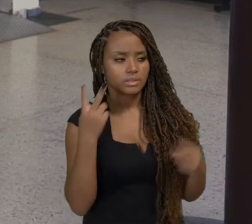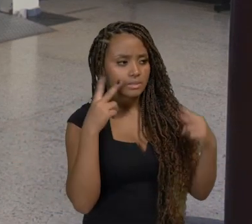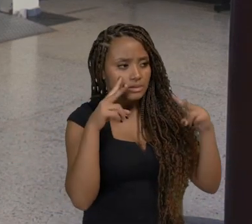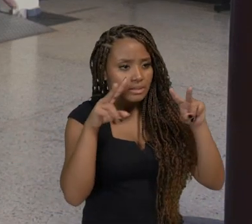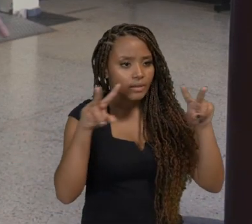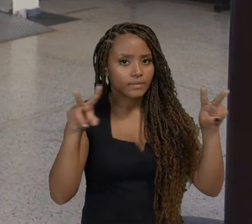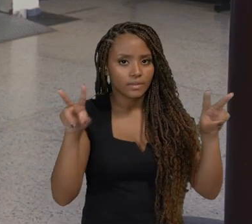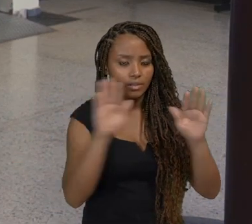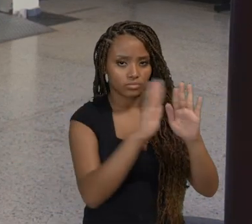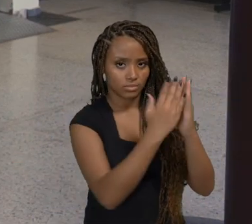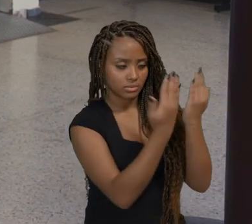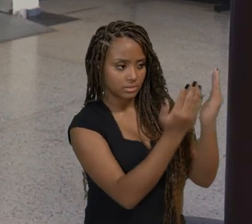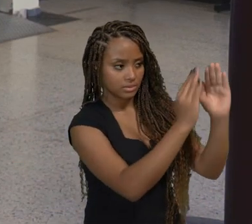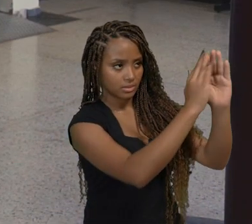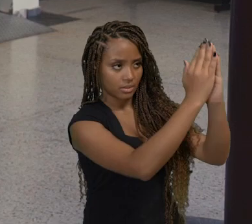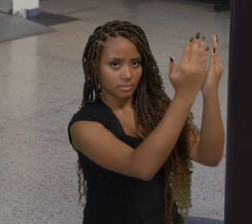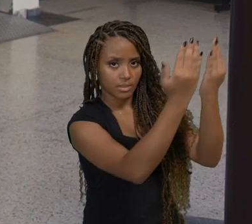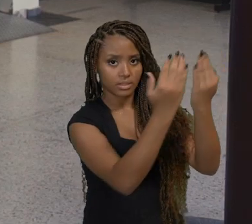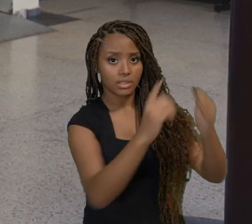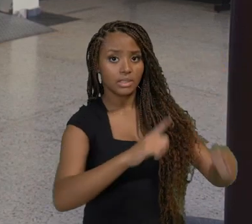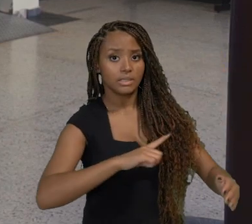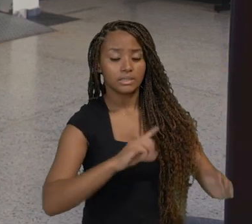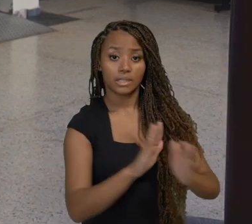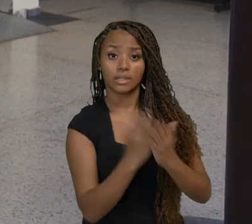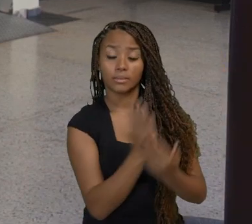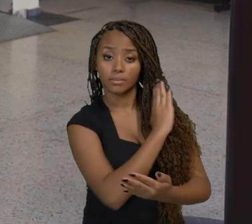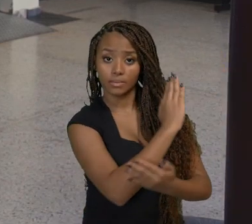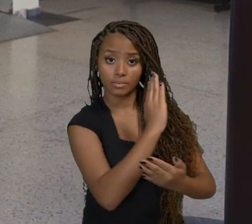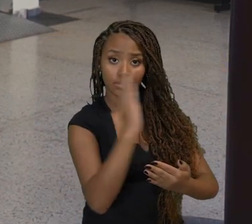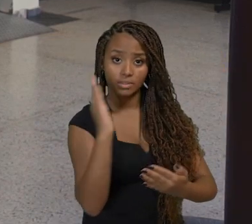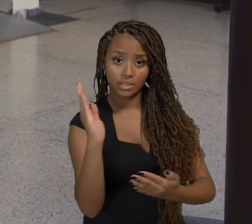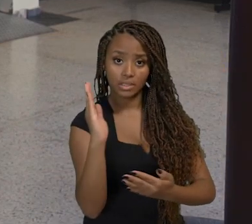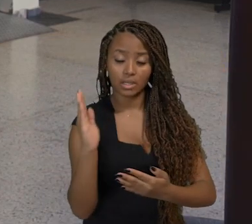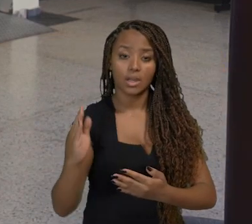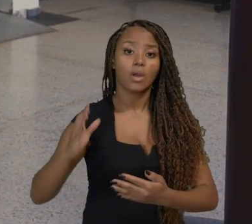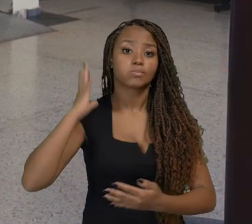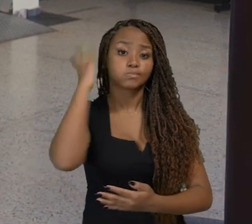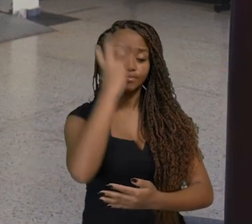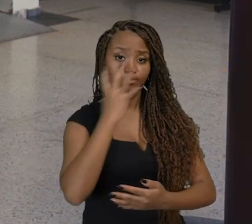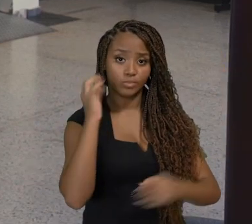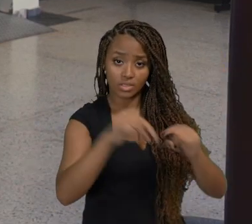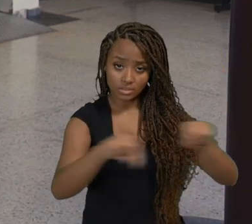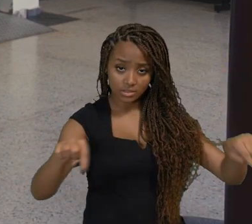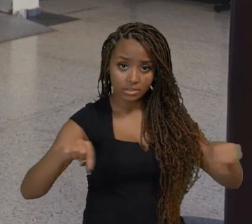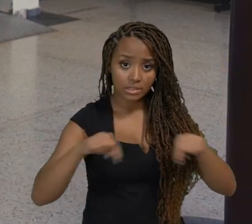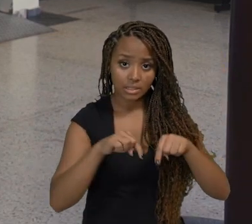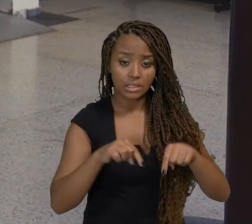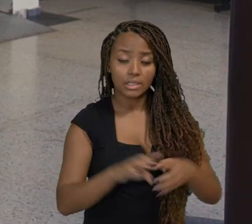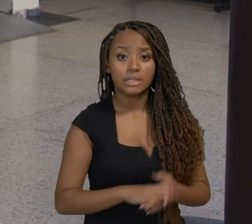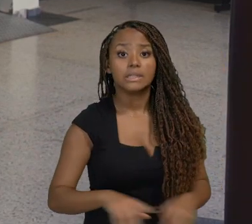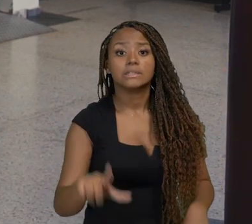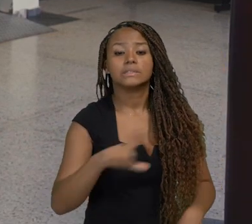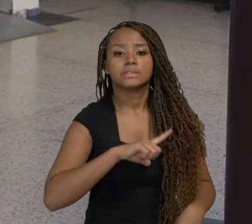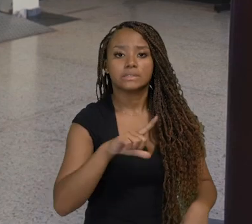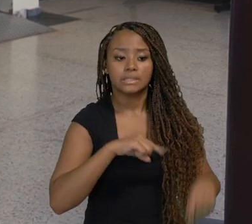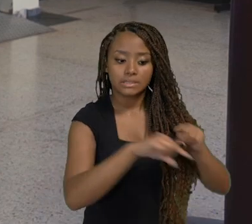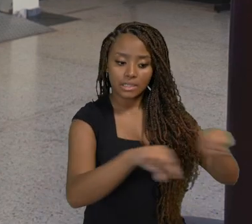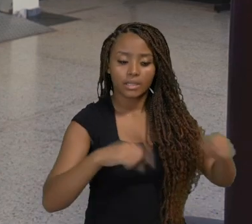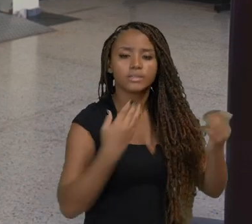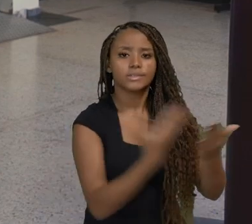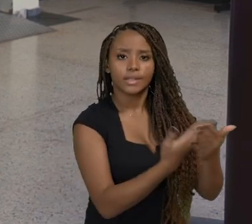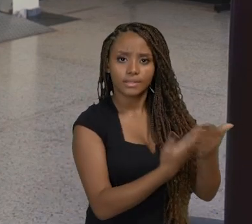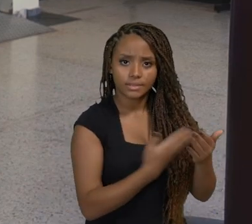vendo os armarinhos, a gente tem o auditório, biblioteca, tem sala de aula também, onde os cursos têm aulas aqui